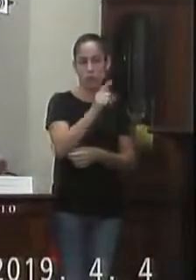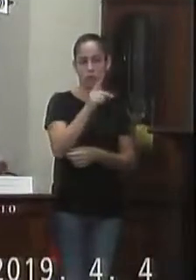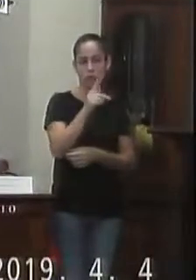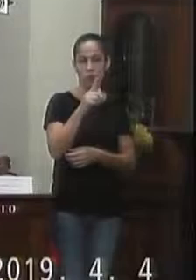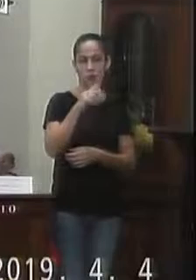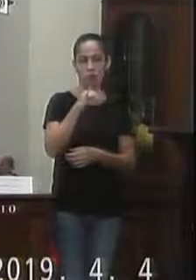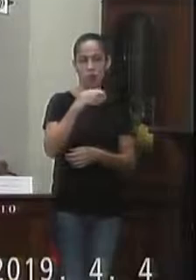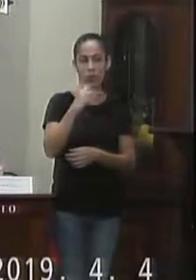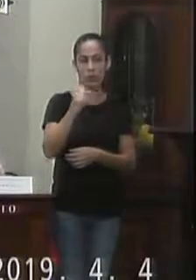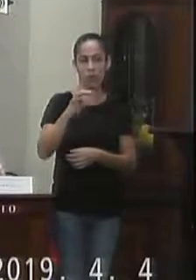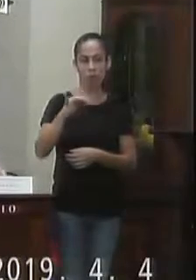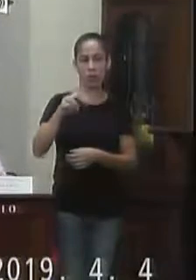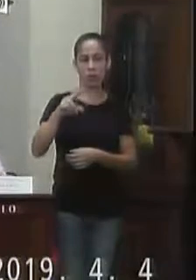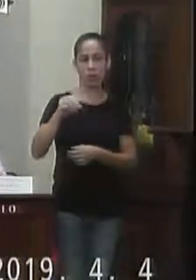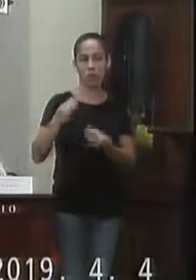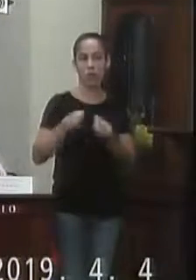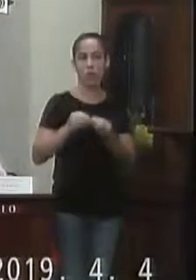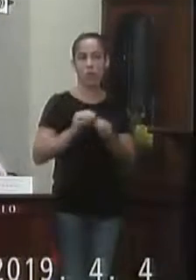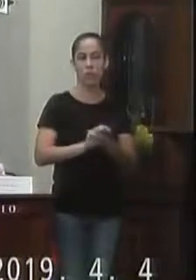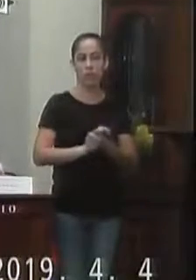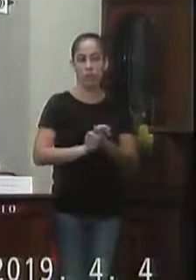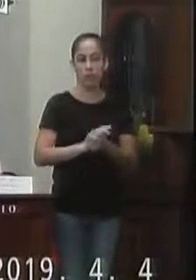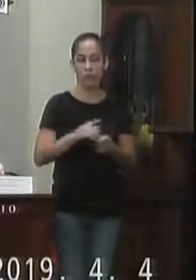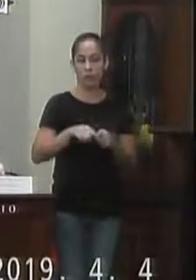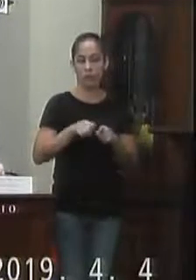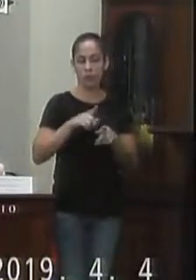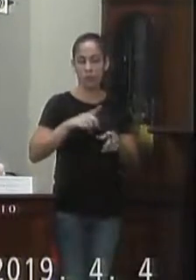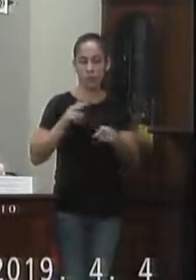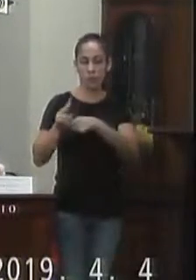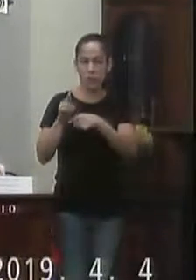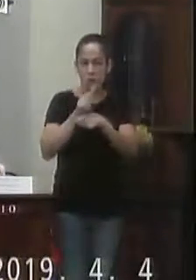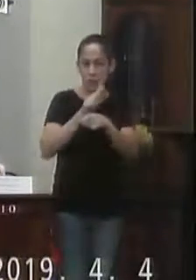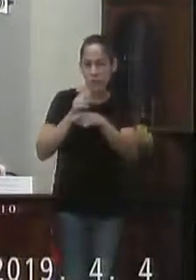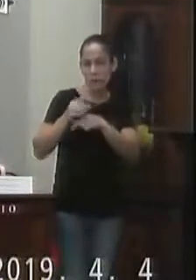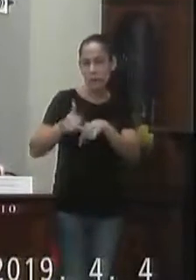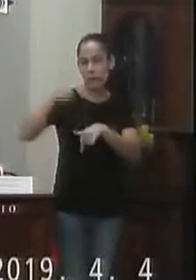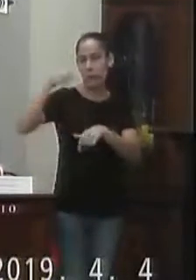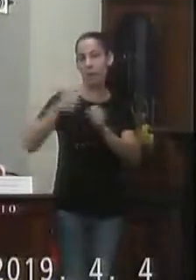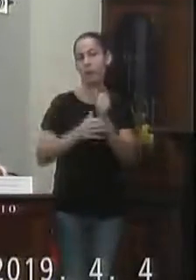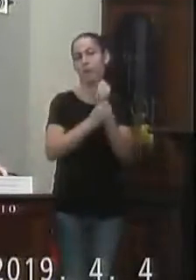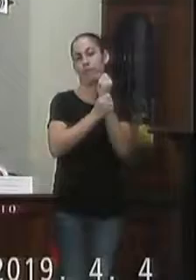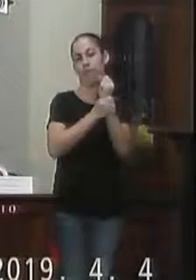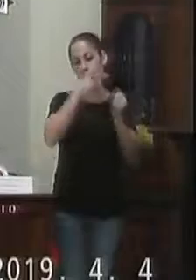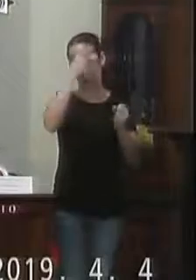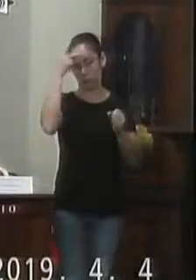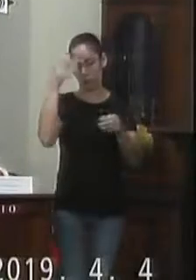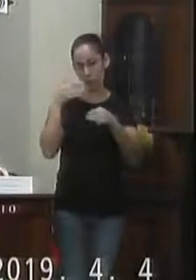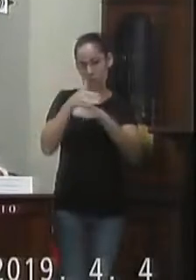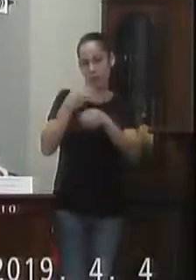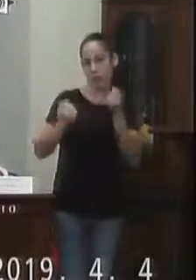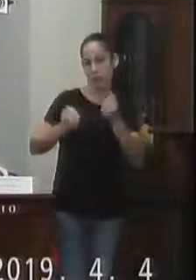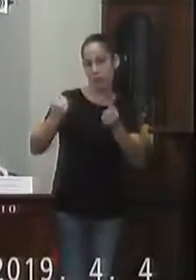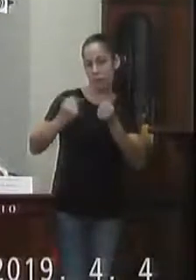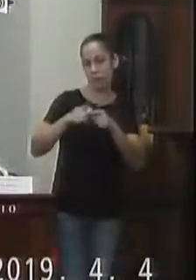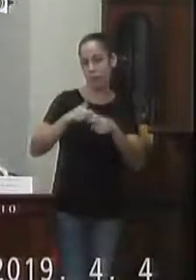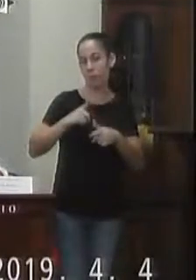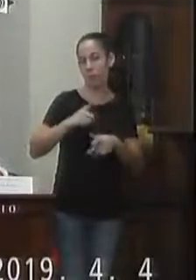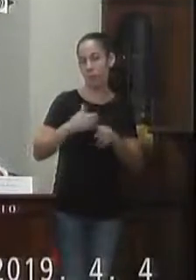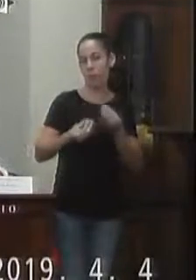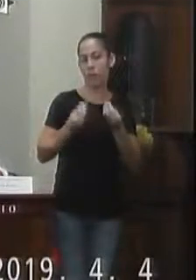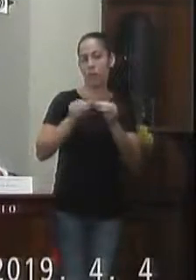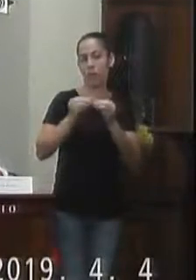fundamental para coibir o transporte ilegal de passageiros, além de incrementar a fiscalização e oferecer maior segurança e qualidade dos usuários de serviço, como também garantir